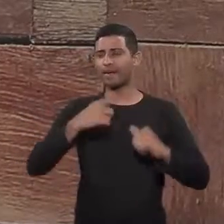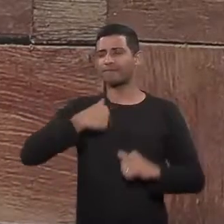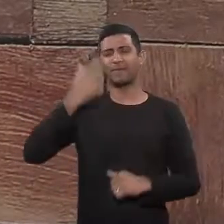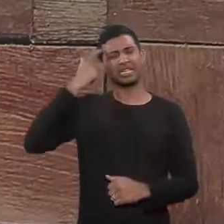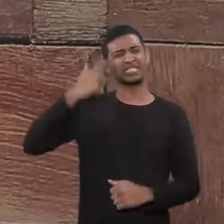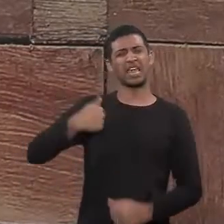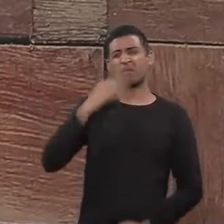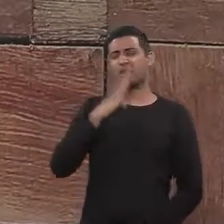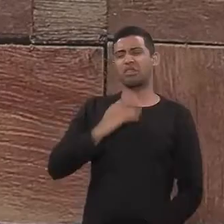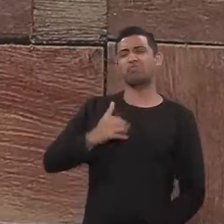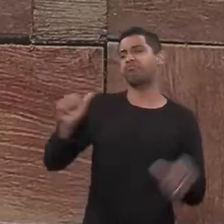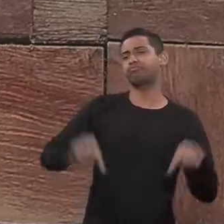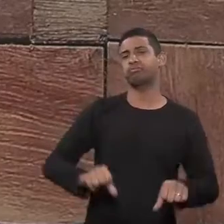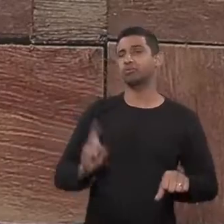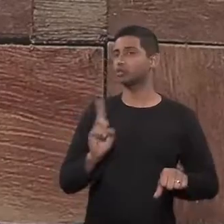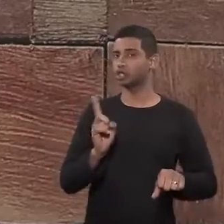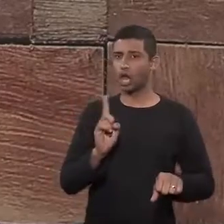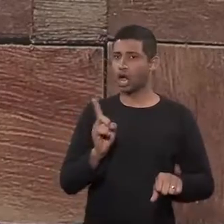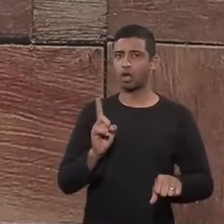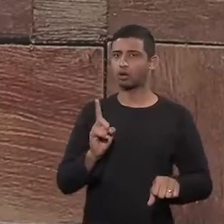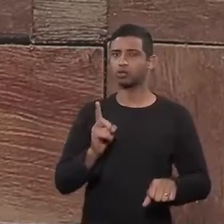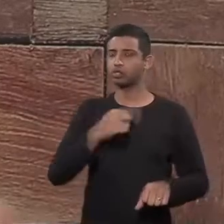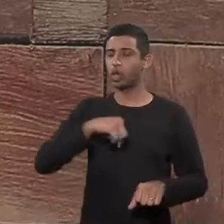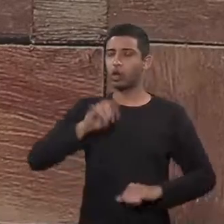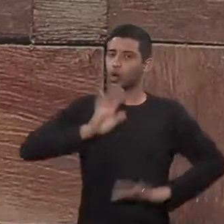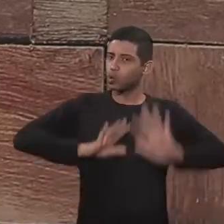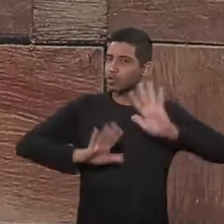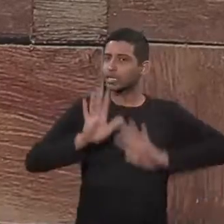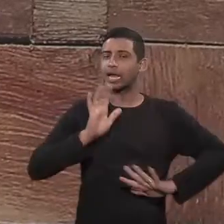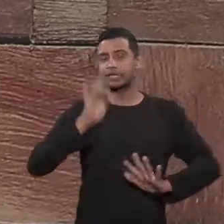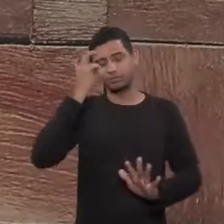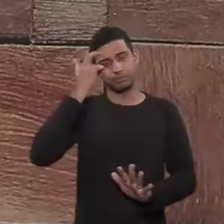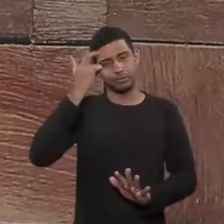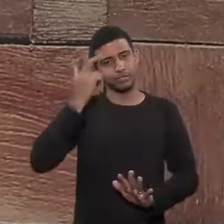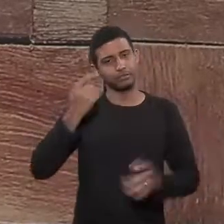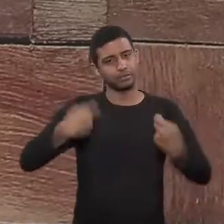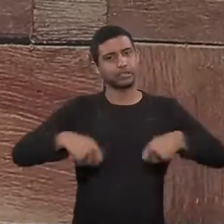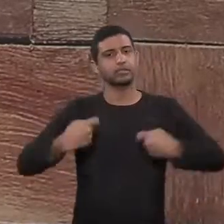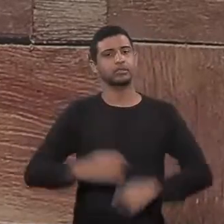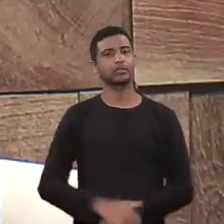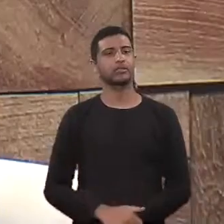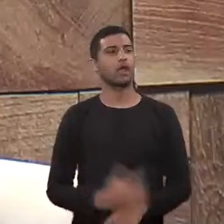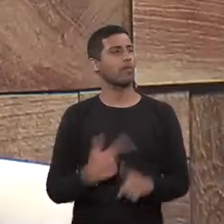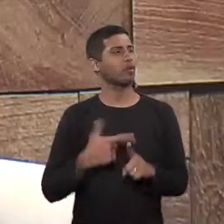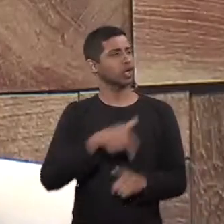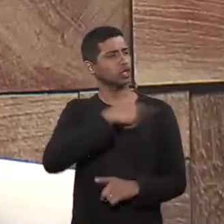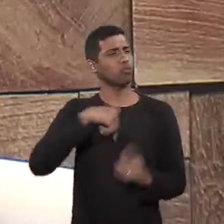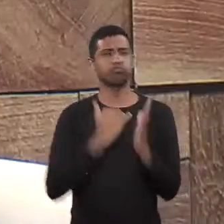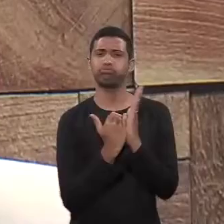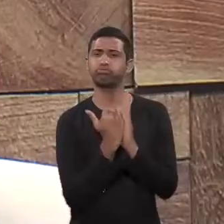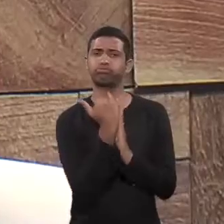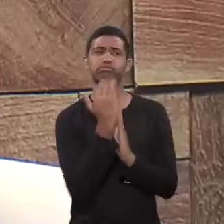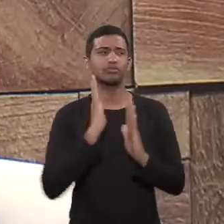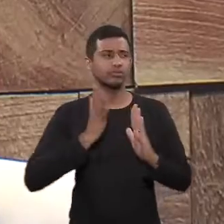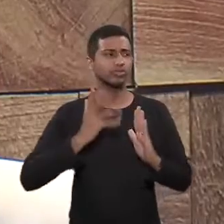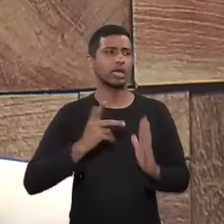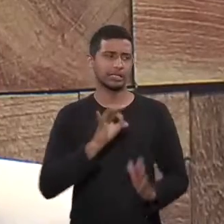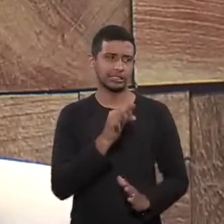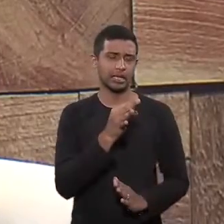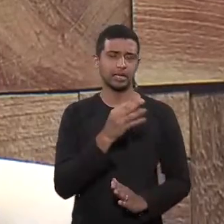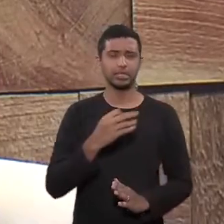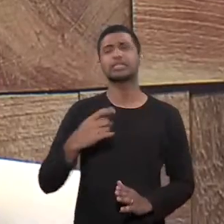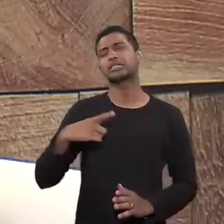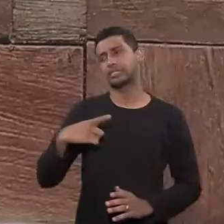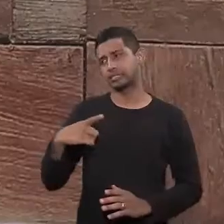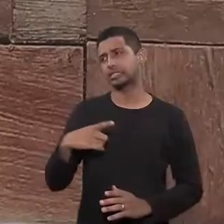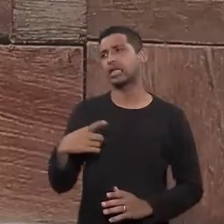que nós não tenhamos. Então, esse é um discurso que a gente tem que ter cuidado, né? Quando fala. Porque nós também já avançamos muito. Exatamente. Essa é a questão